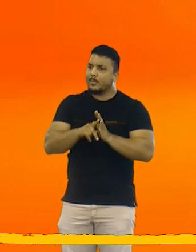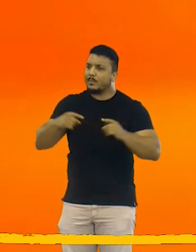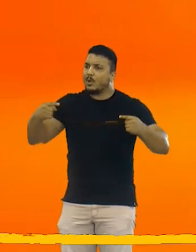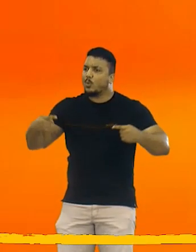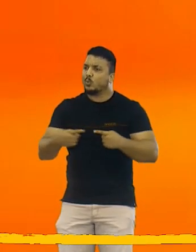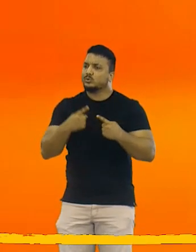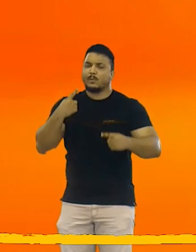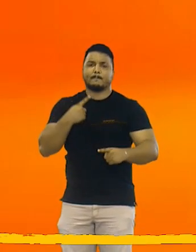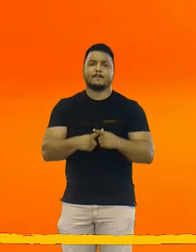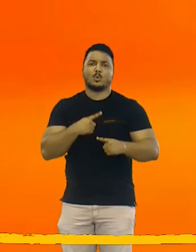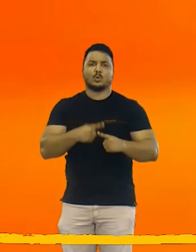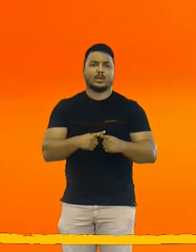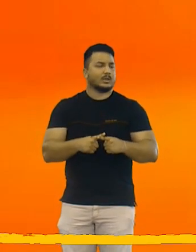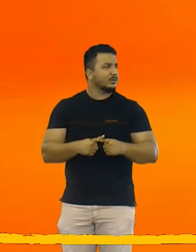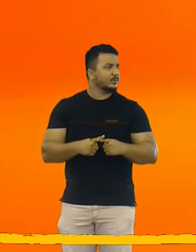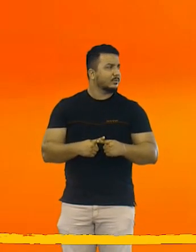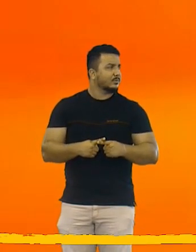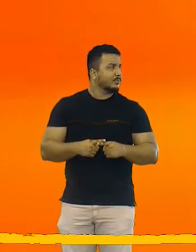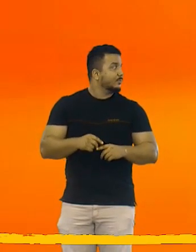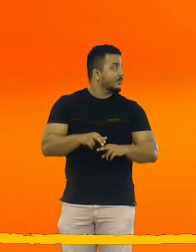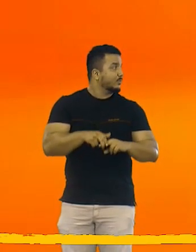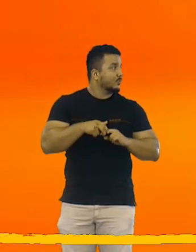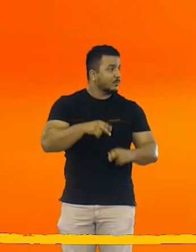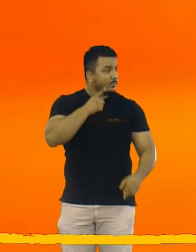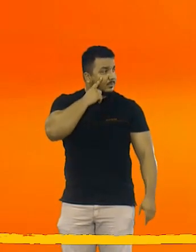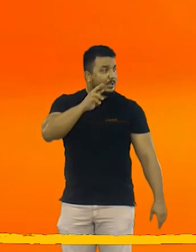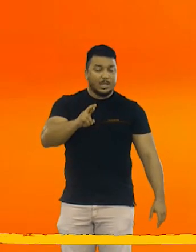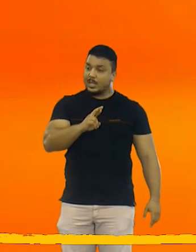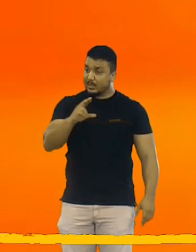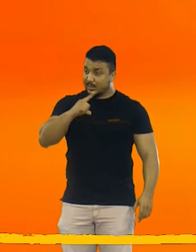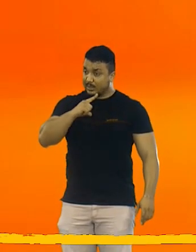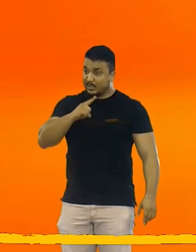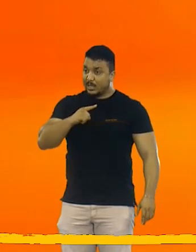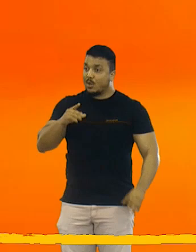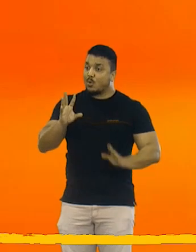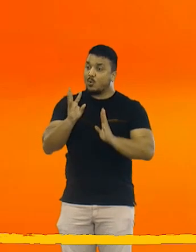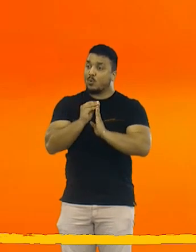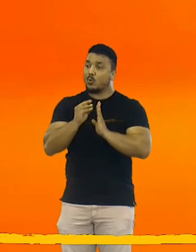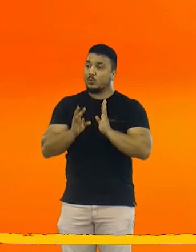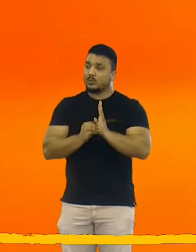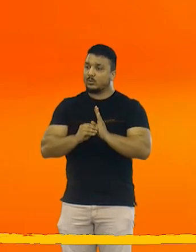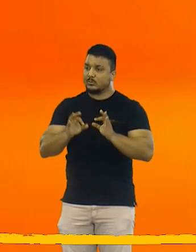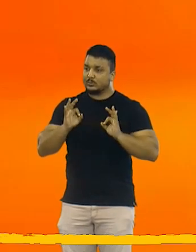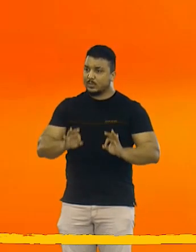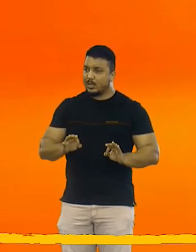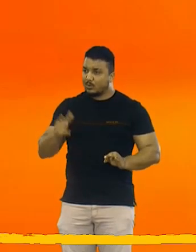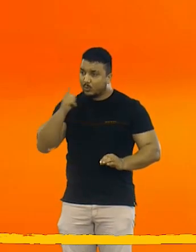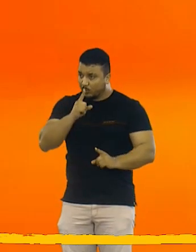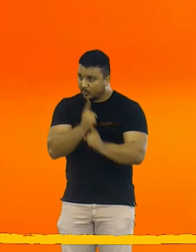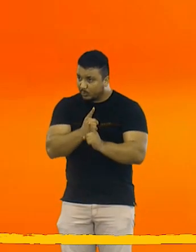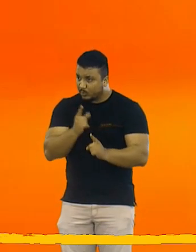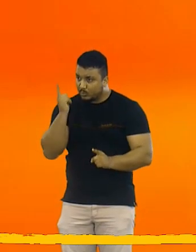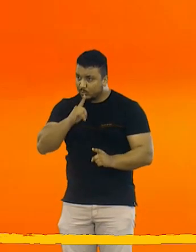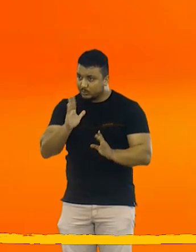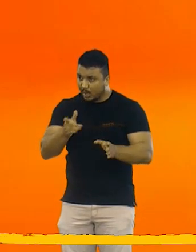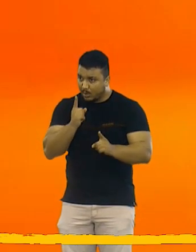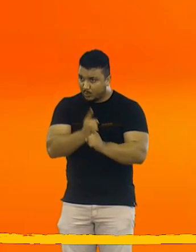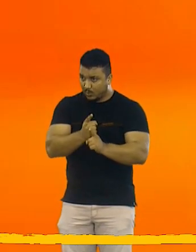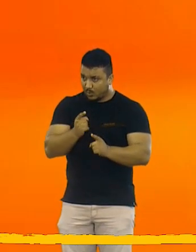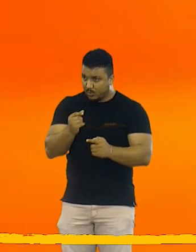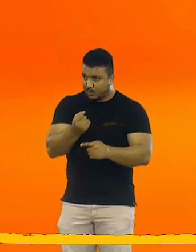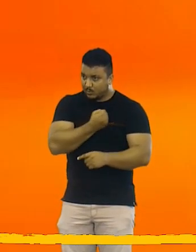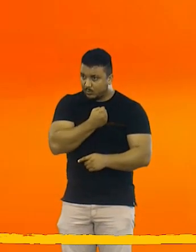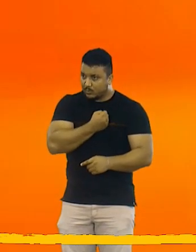consequência. Então é importante que quando você olhar para a questão, além de ter o conteúdo bem fresco na mente, a gente tem que entender que os itens, ele tem